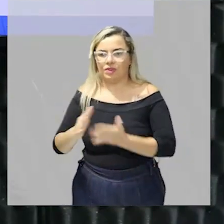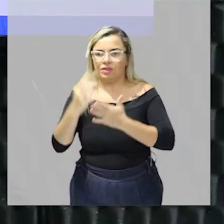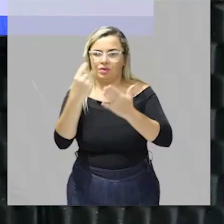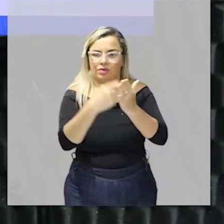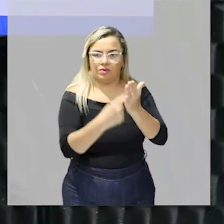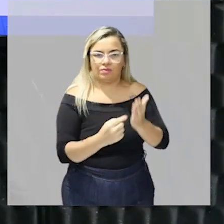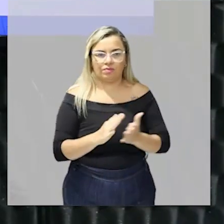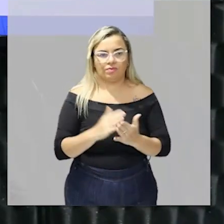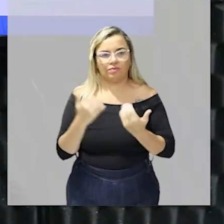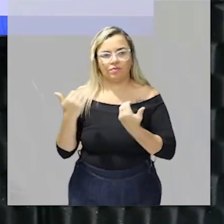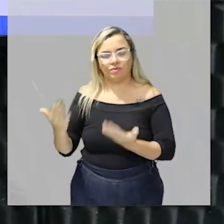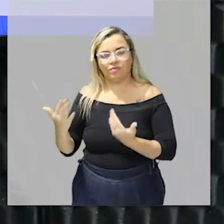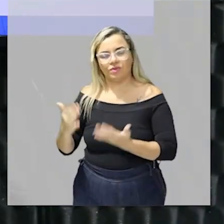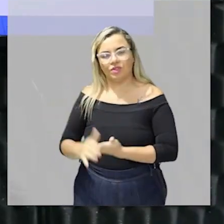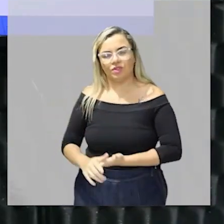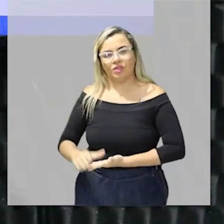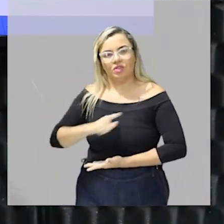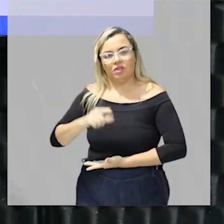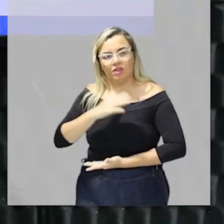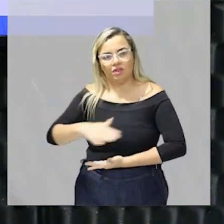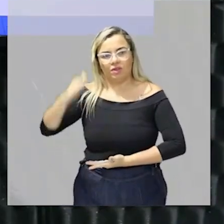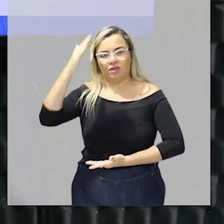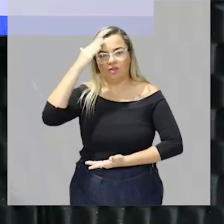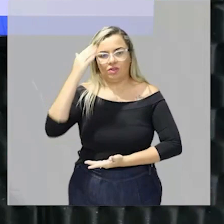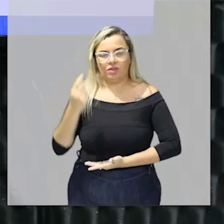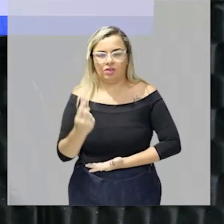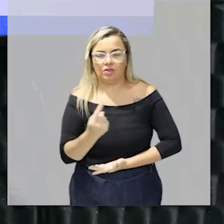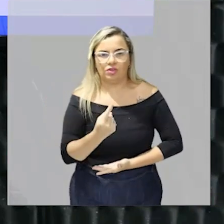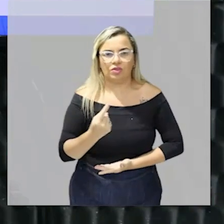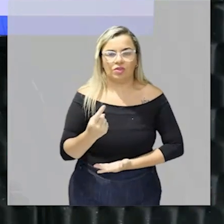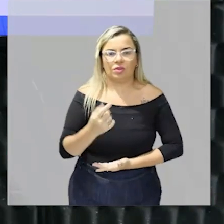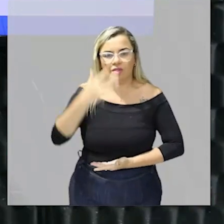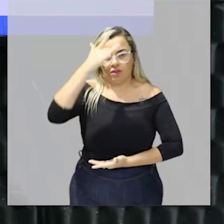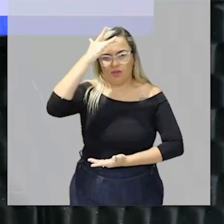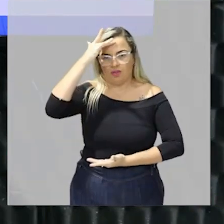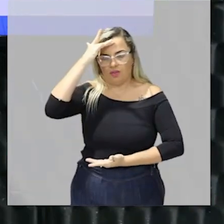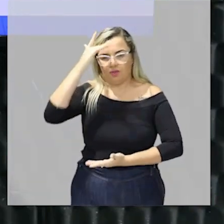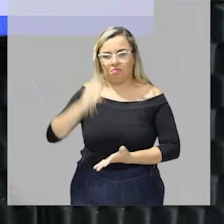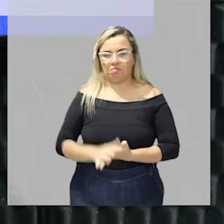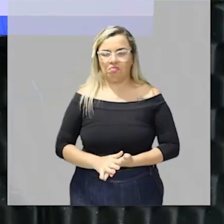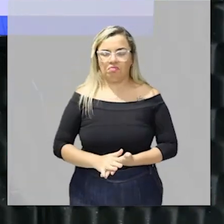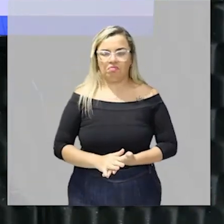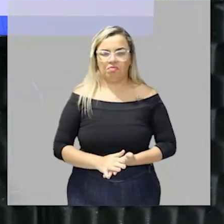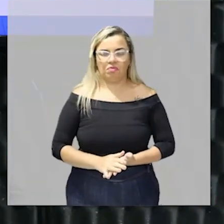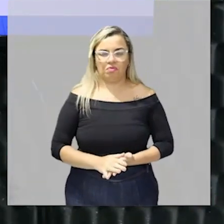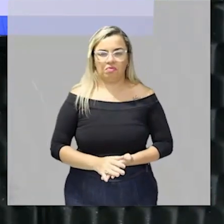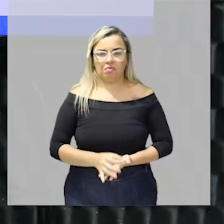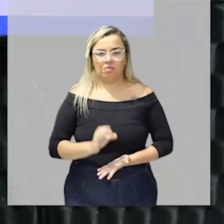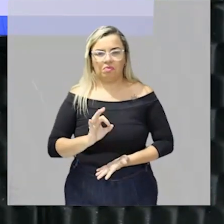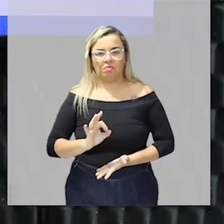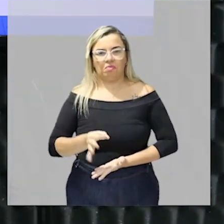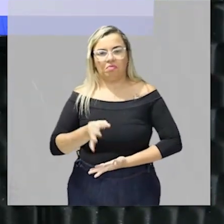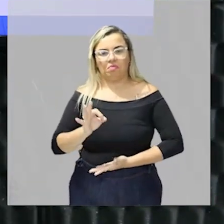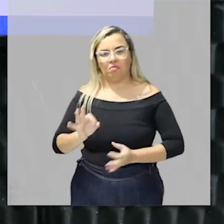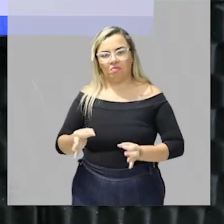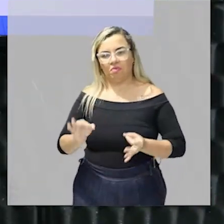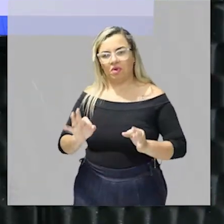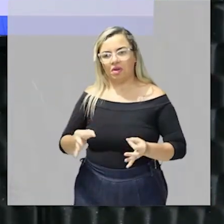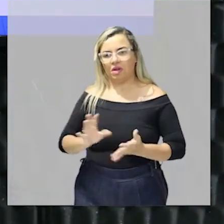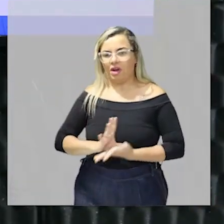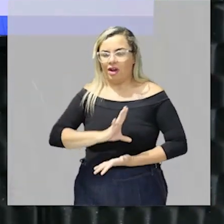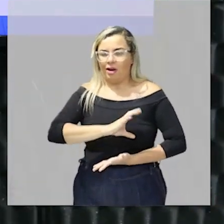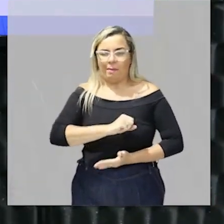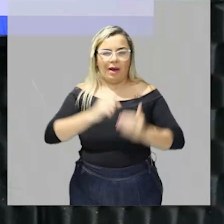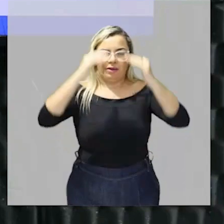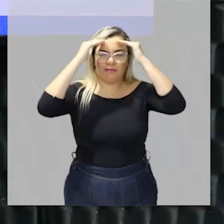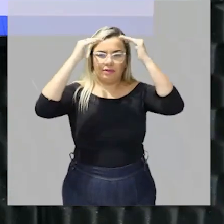projetos, os jovens deveriam entender que só havia uma pessoa digna a ser amada e obedecida, que era o líder. Na